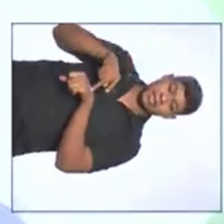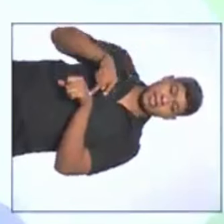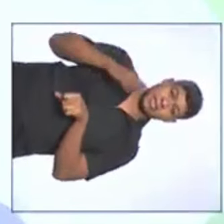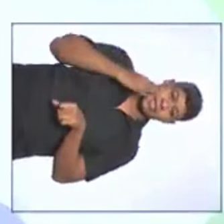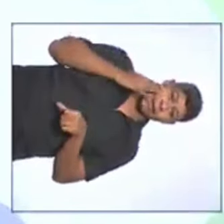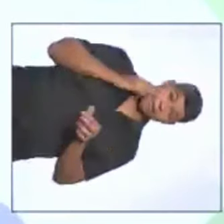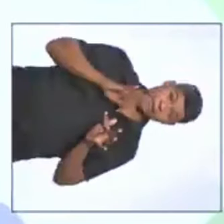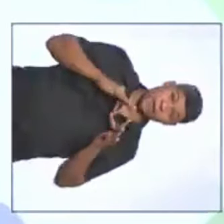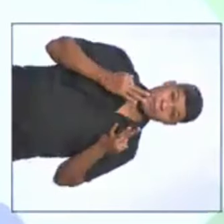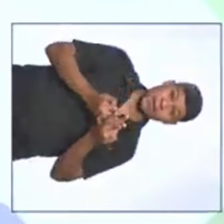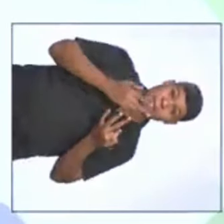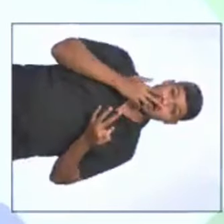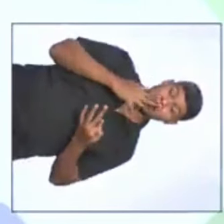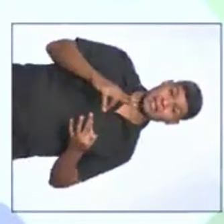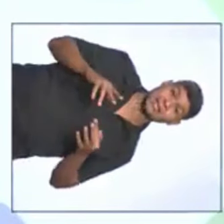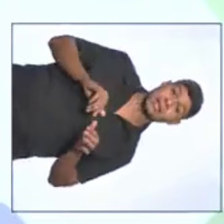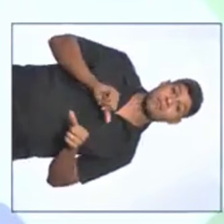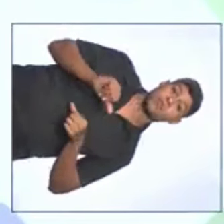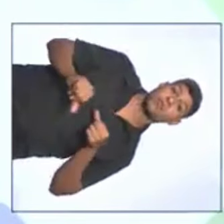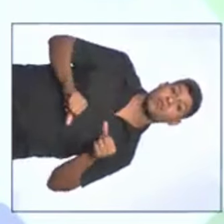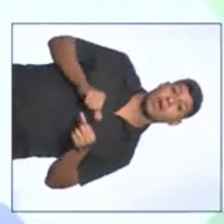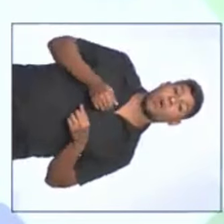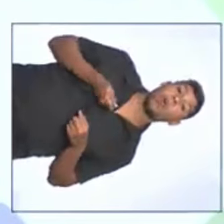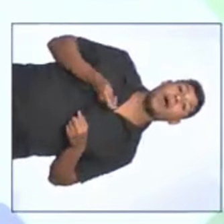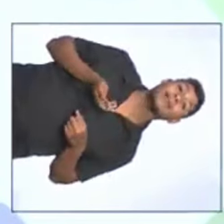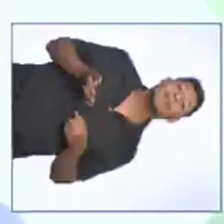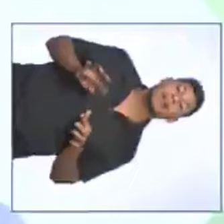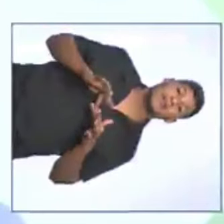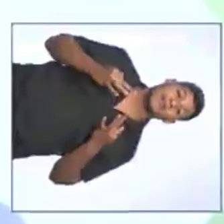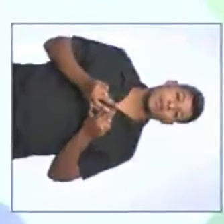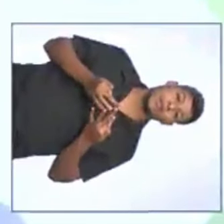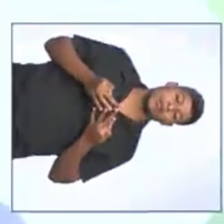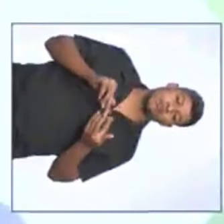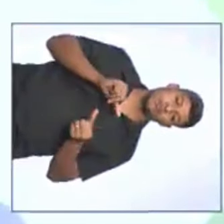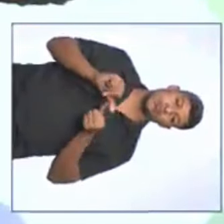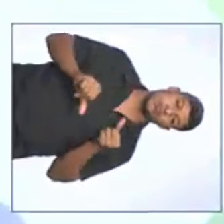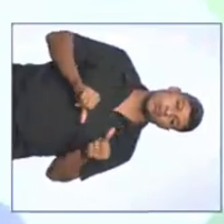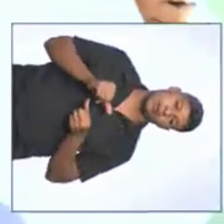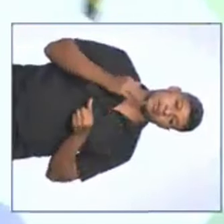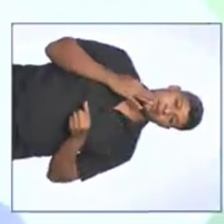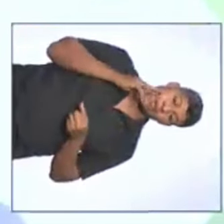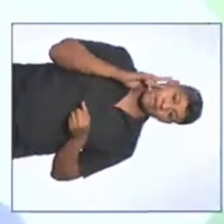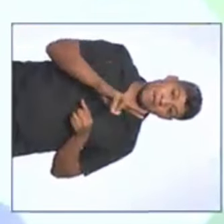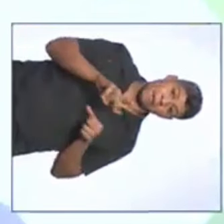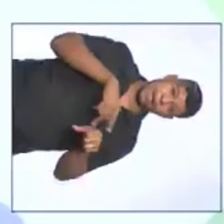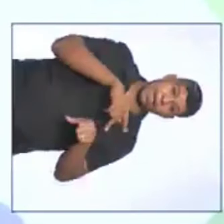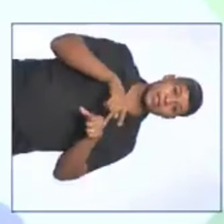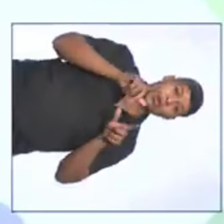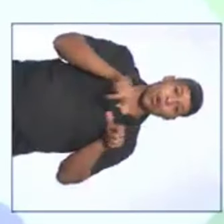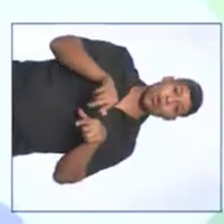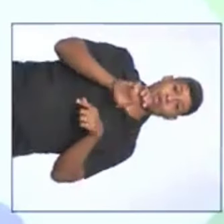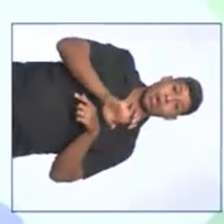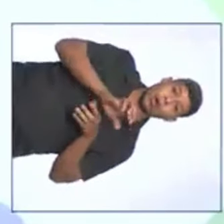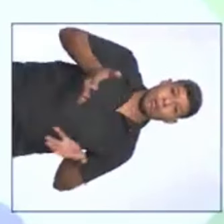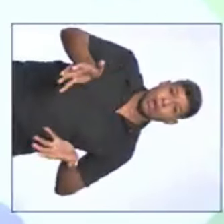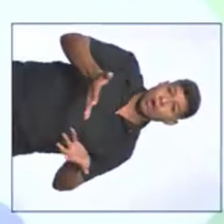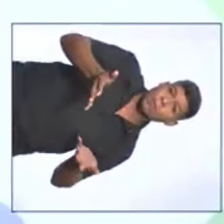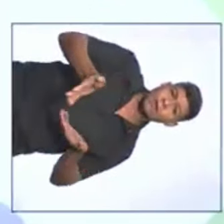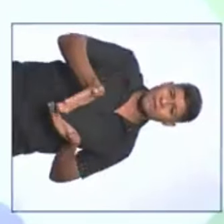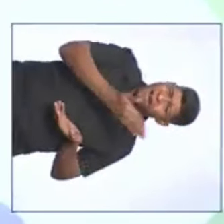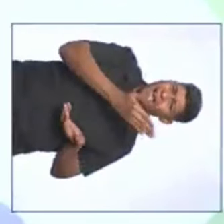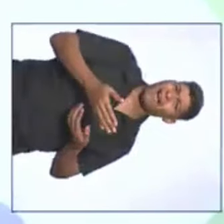Família muda, né? Até mesmo a quantidade de filhos muda de um lugar para o outro, né? A gente vê hoje países na Europa que dão incentivo para que as